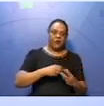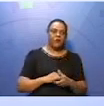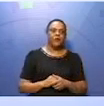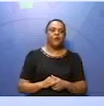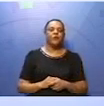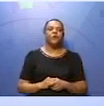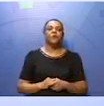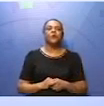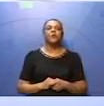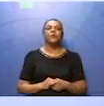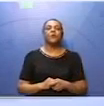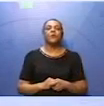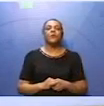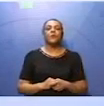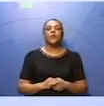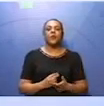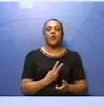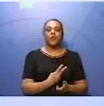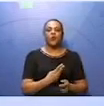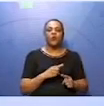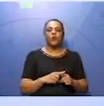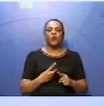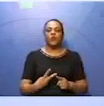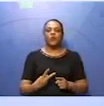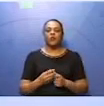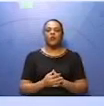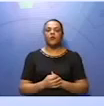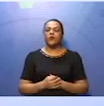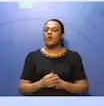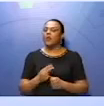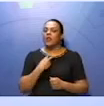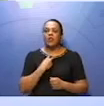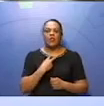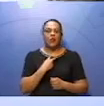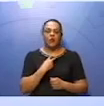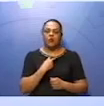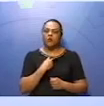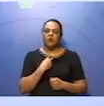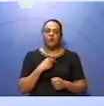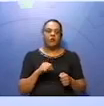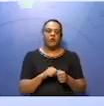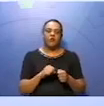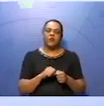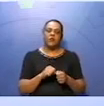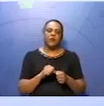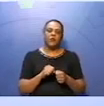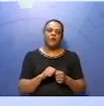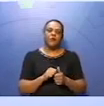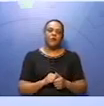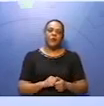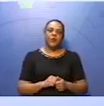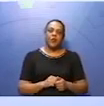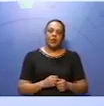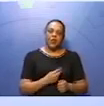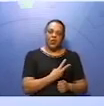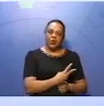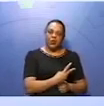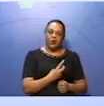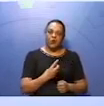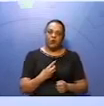2 vezes 2. Eu não poderia, não dá certo fazer, não daria certo pegar o 2 e o